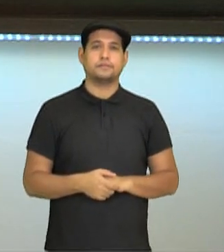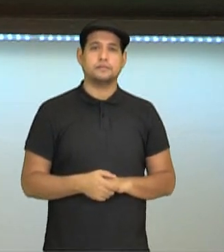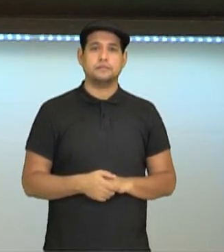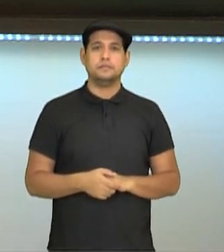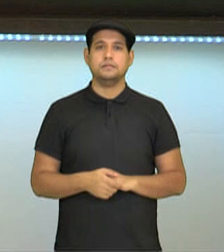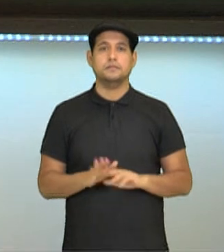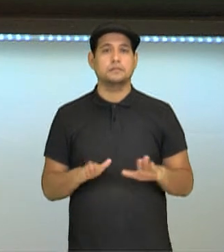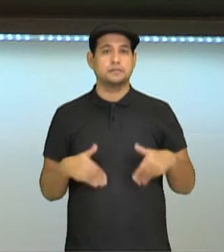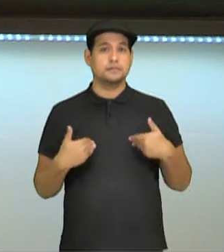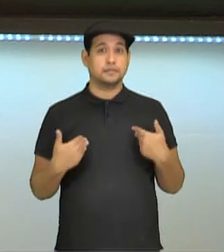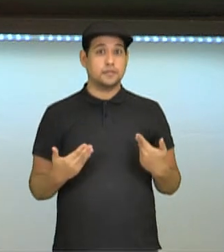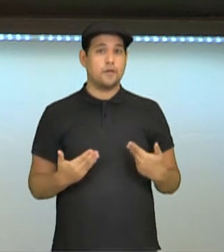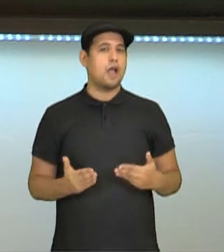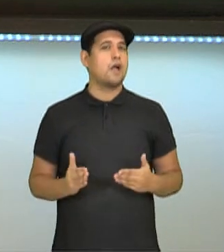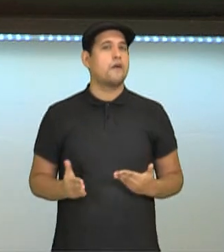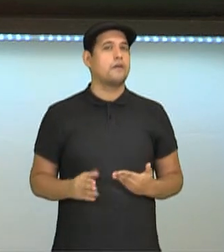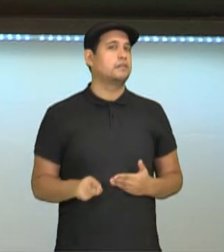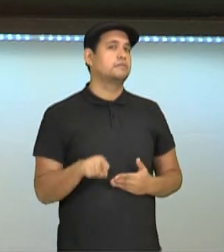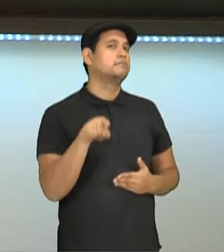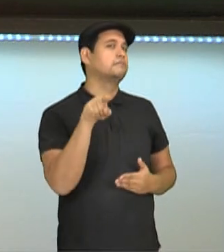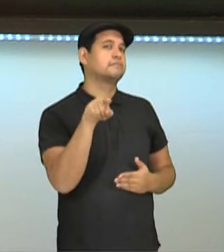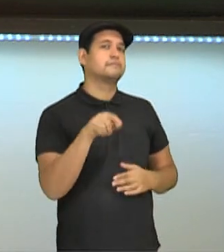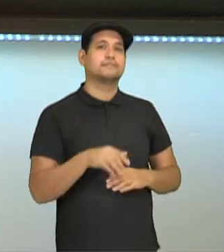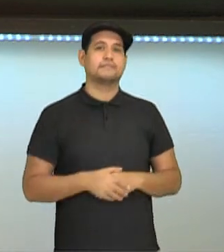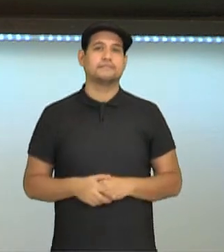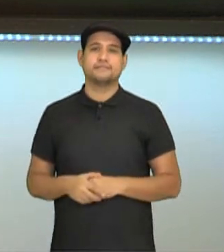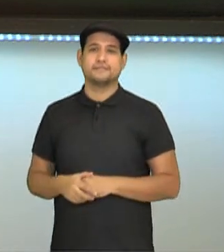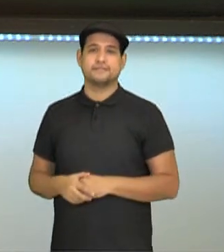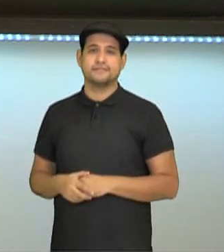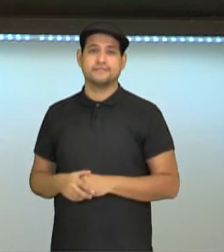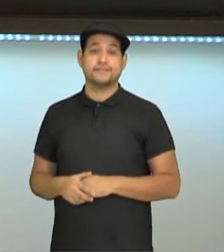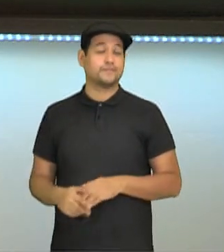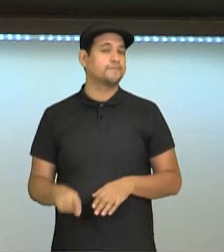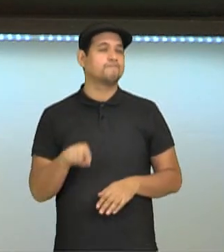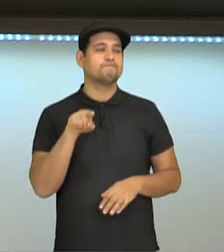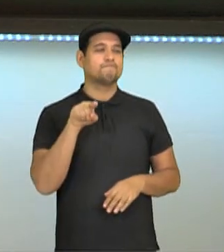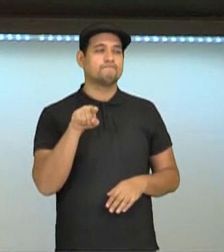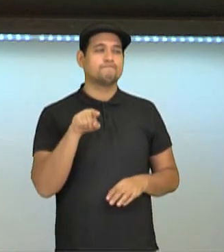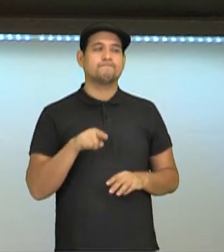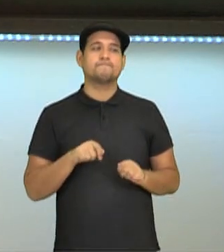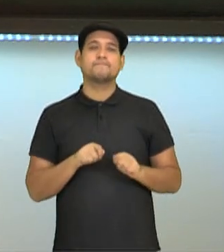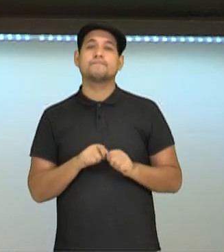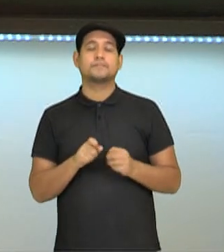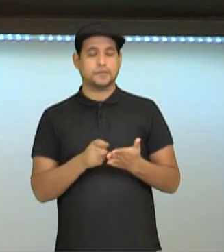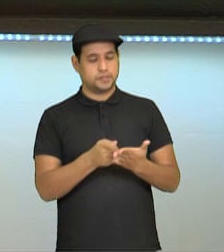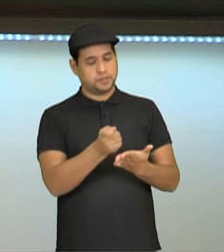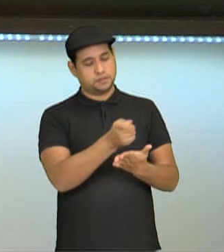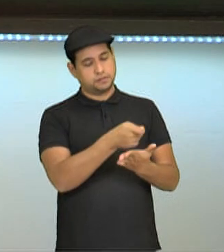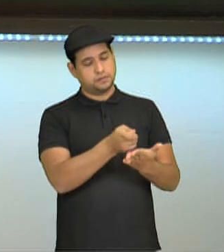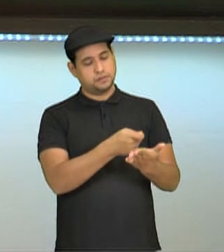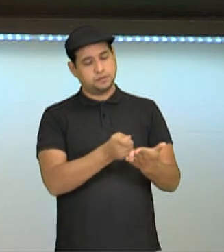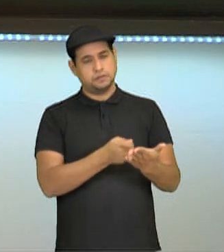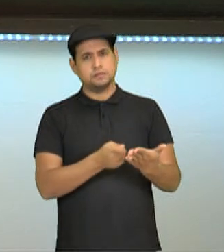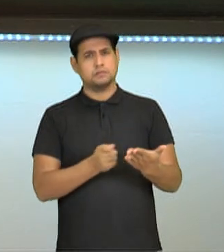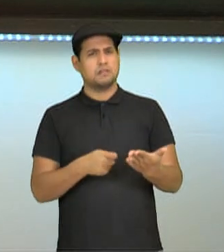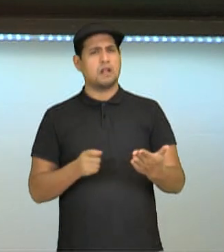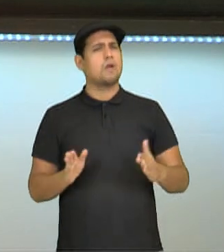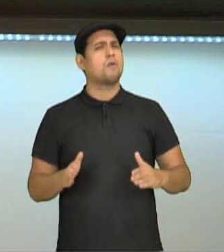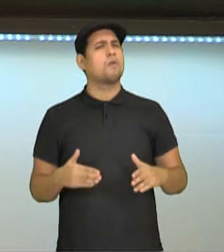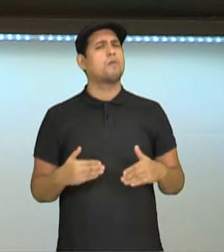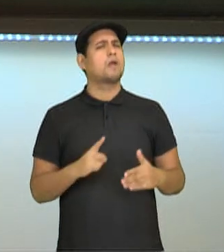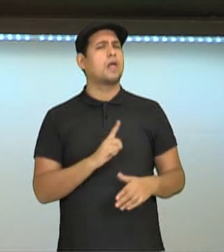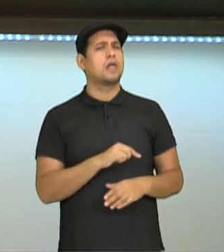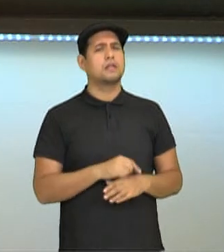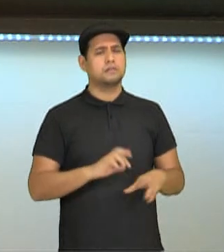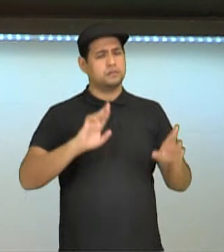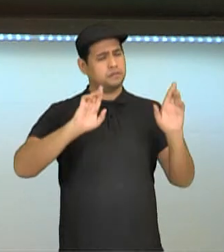Então, agora chegou a sua vez, tá? Você vai escrever quais são